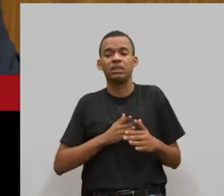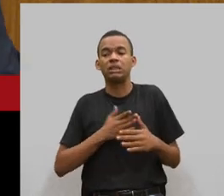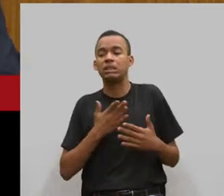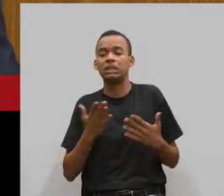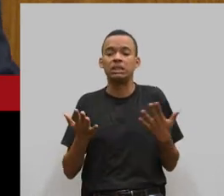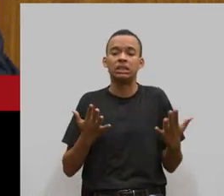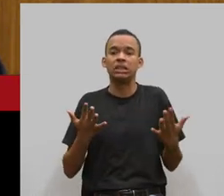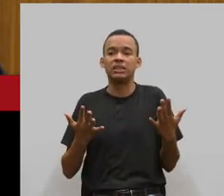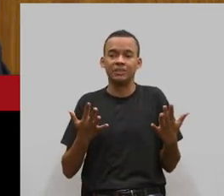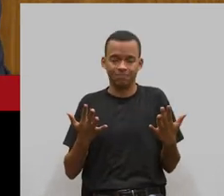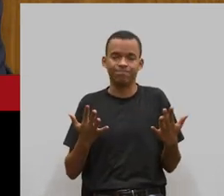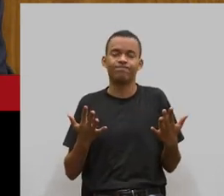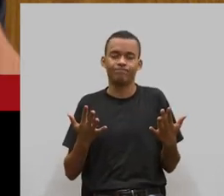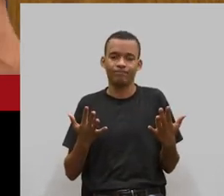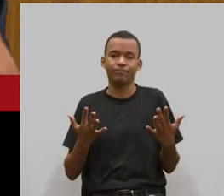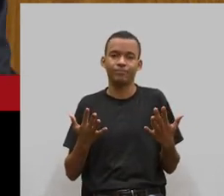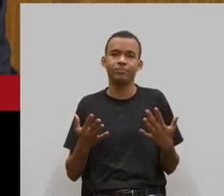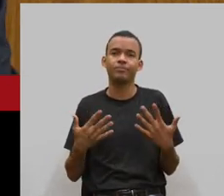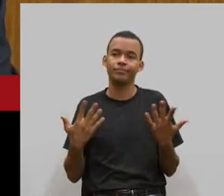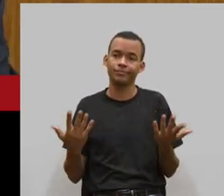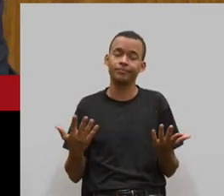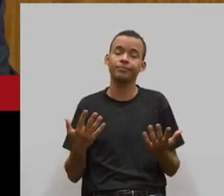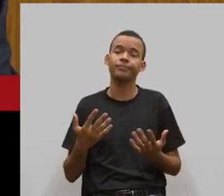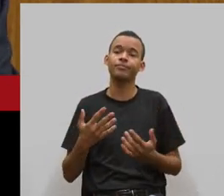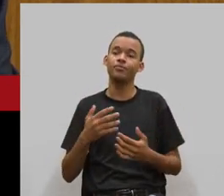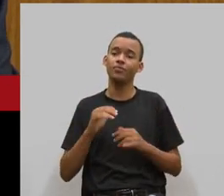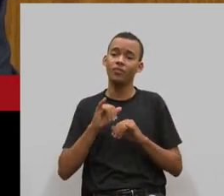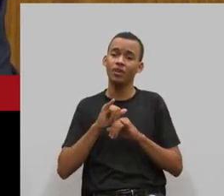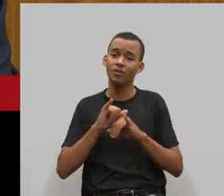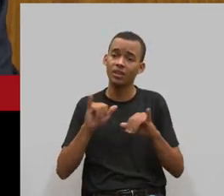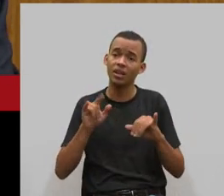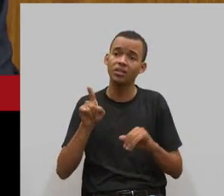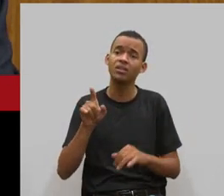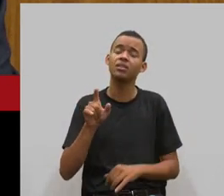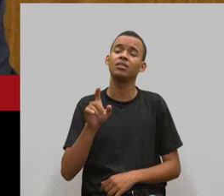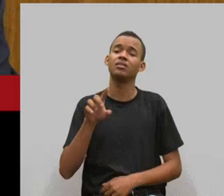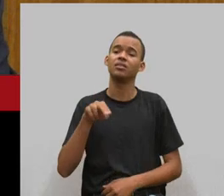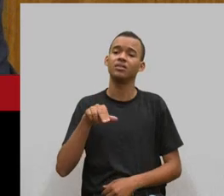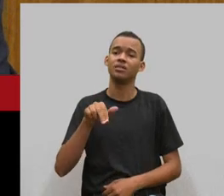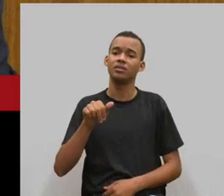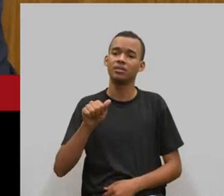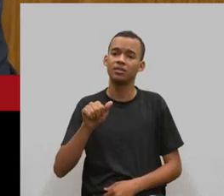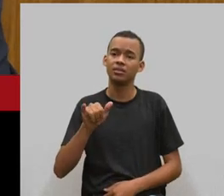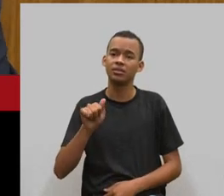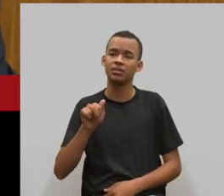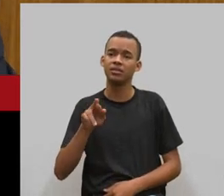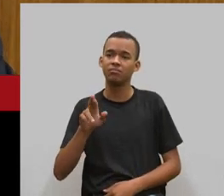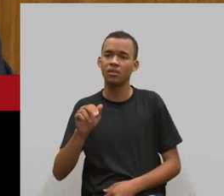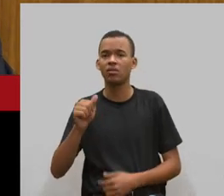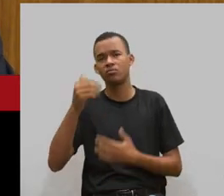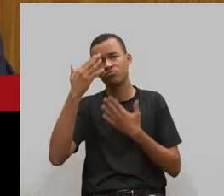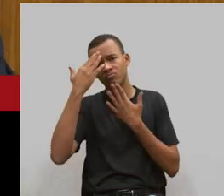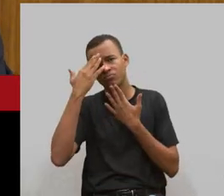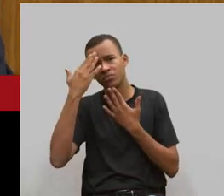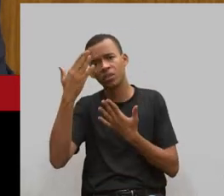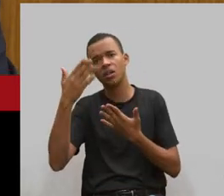carinho paraa naara e agradecê-la imensamente por essa oportunidade de estar aqui hoje podendo falar e esse